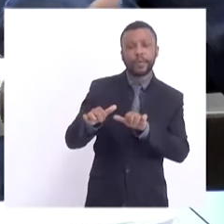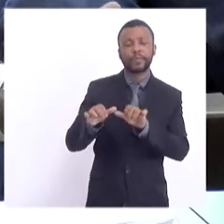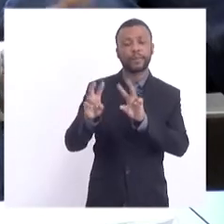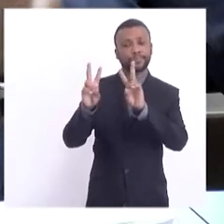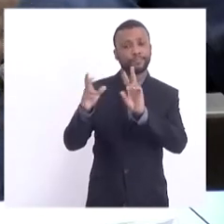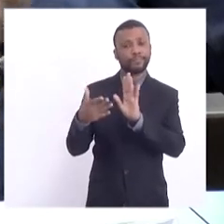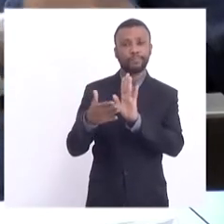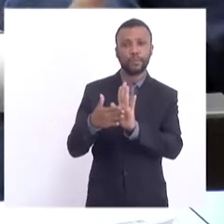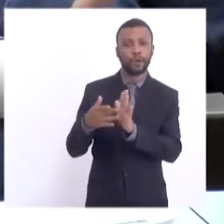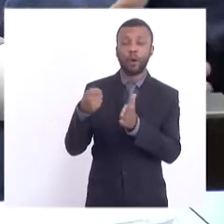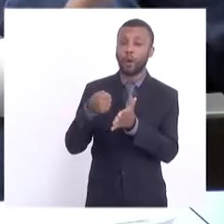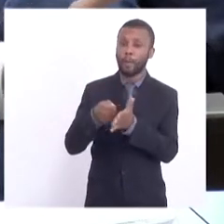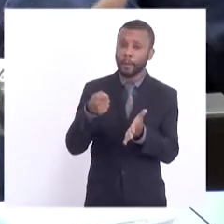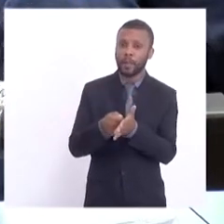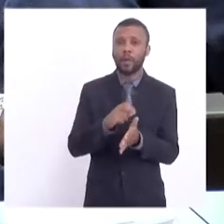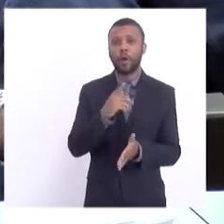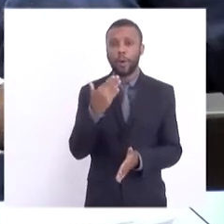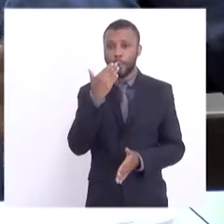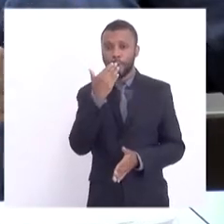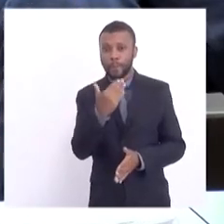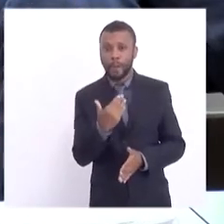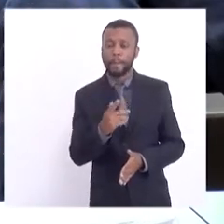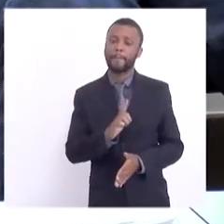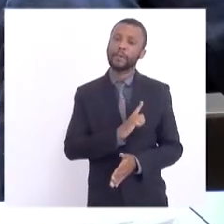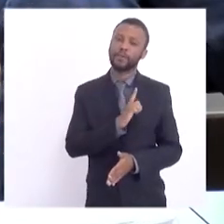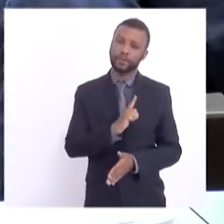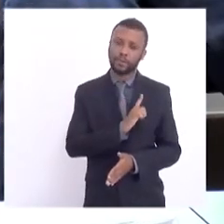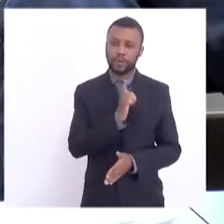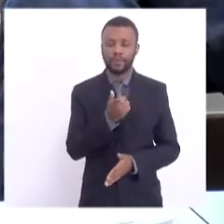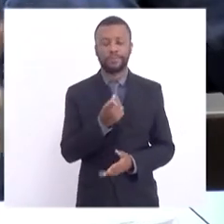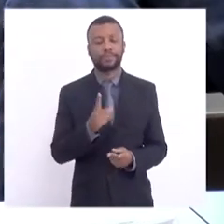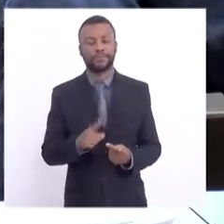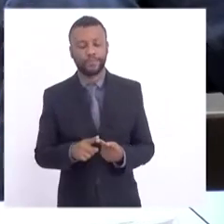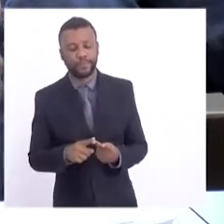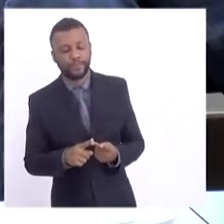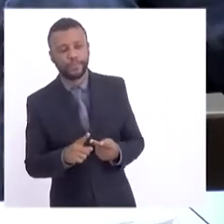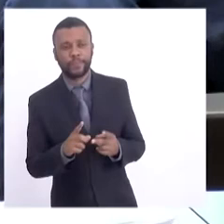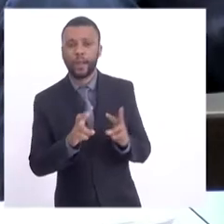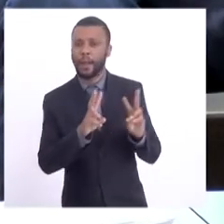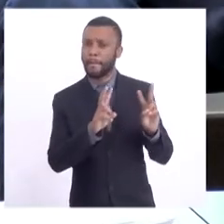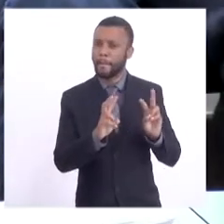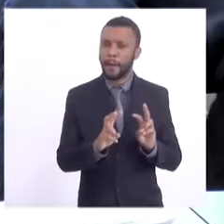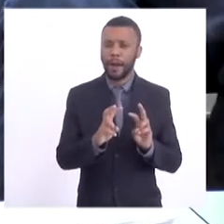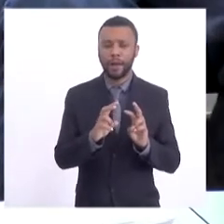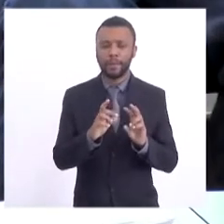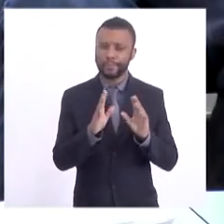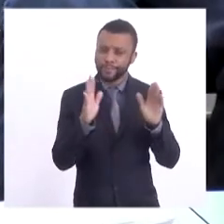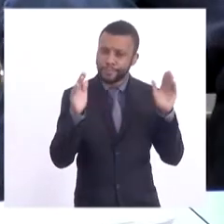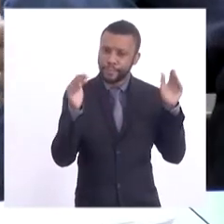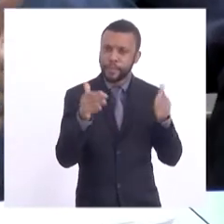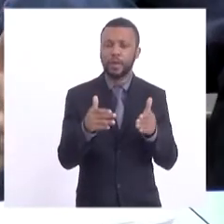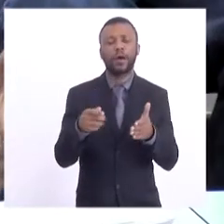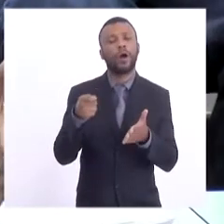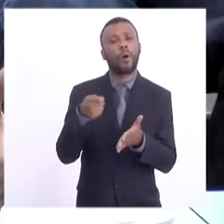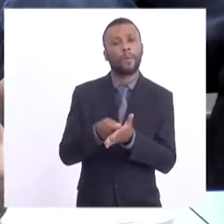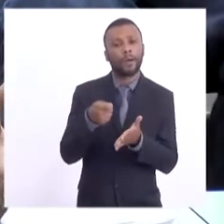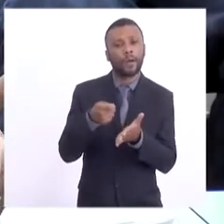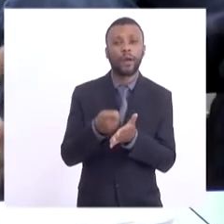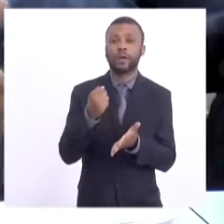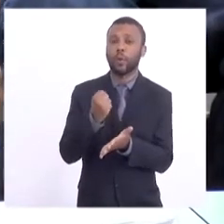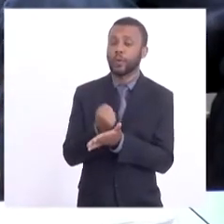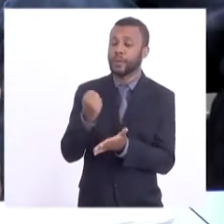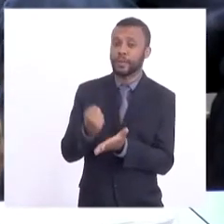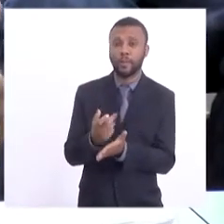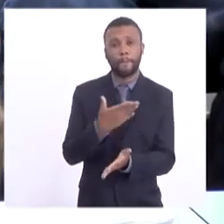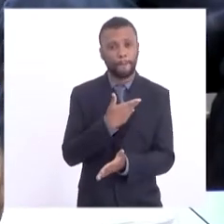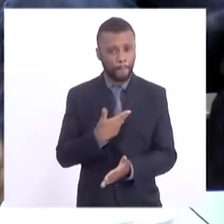isso é obrigatório ou solicitado pelo gestores matérias típicas de atuação jurídica obrigatória contratações públicas